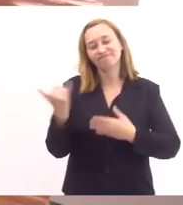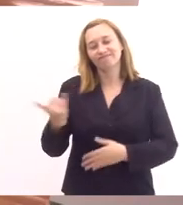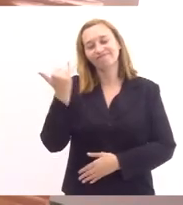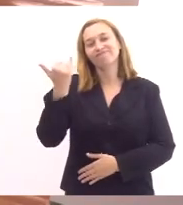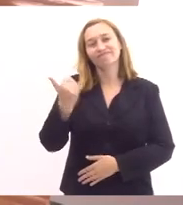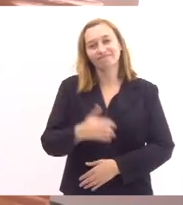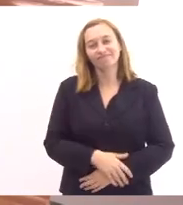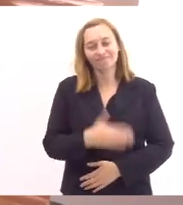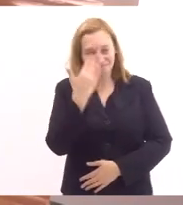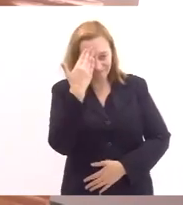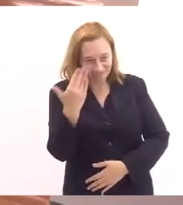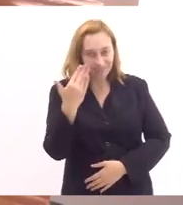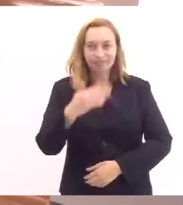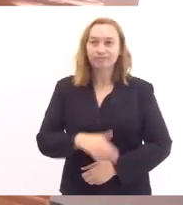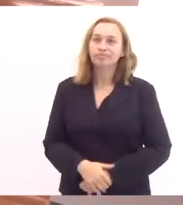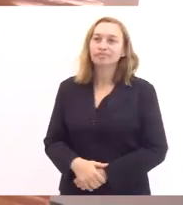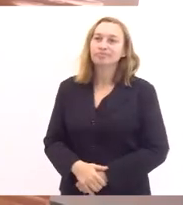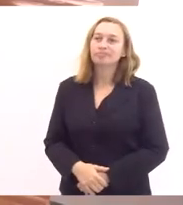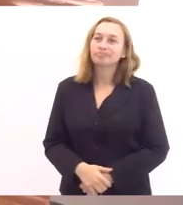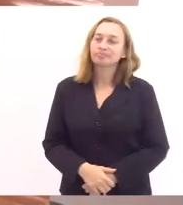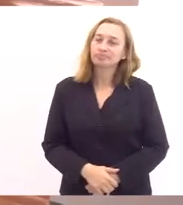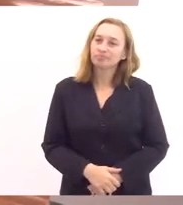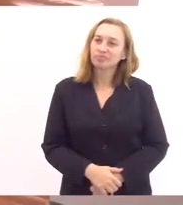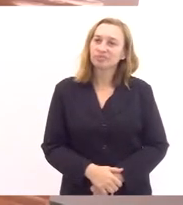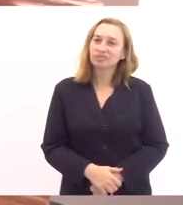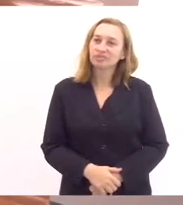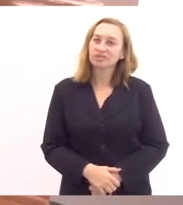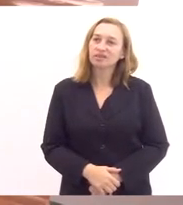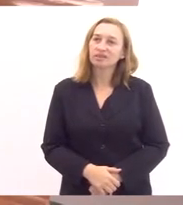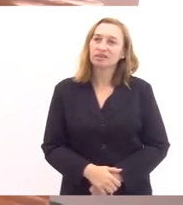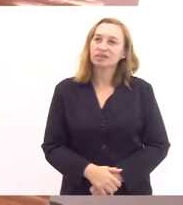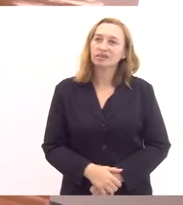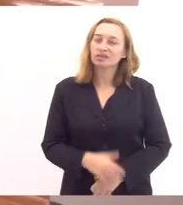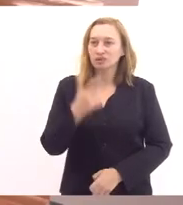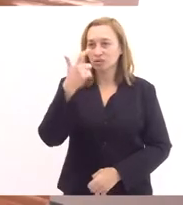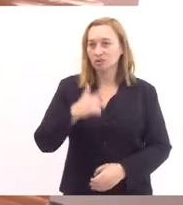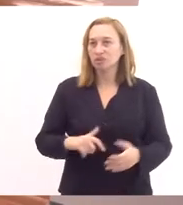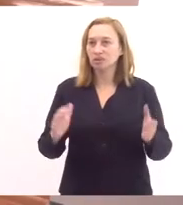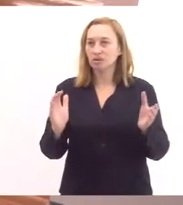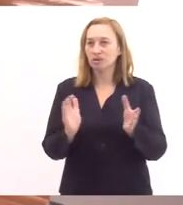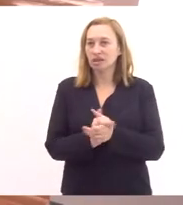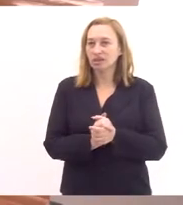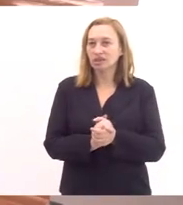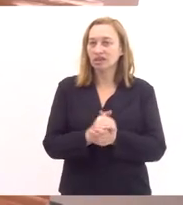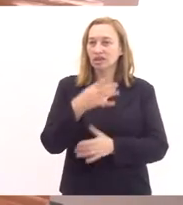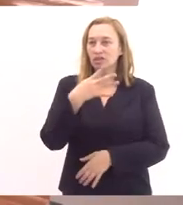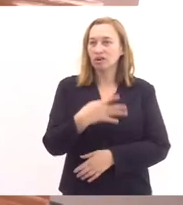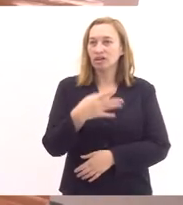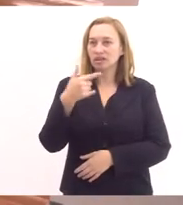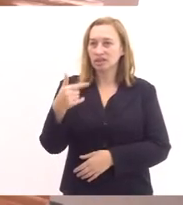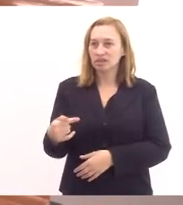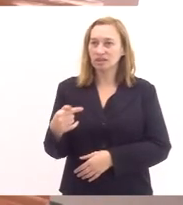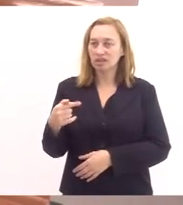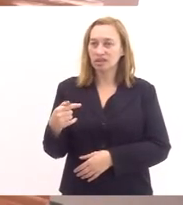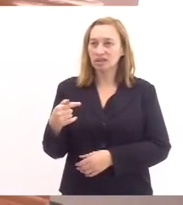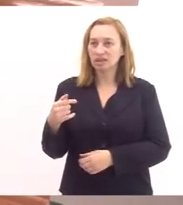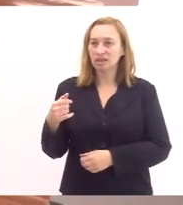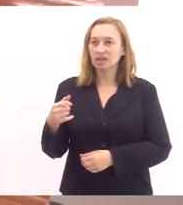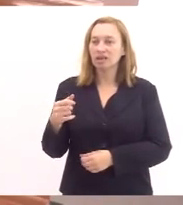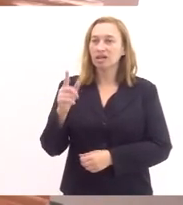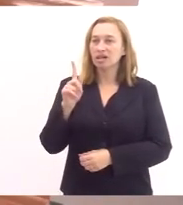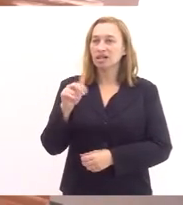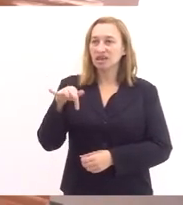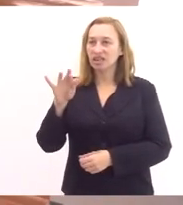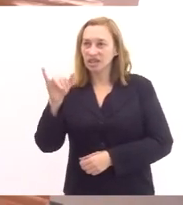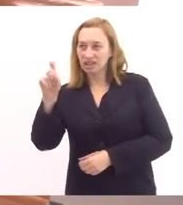muito importante bom eu sou eu sou casado há 47 anos com a guilda